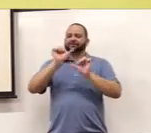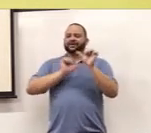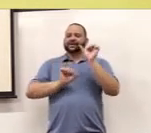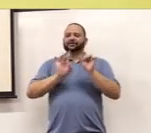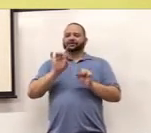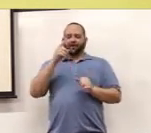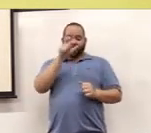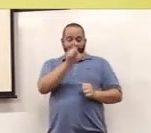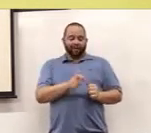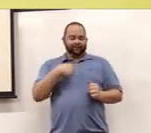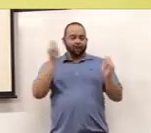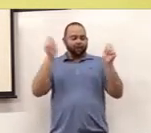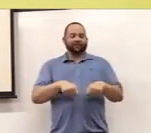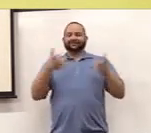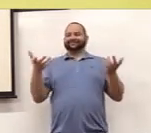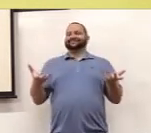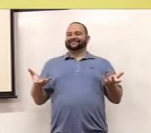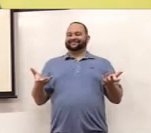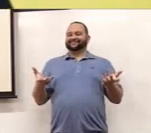Só ele é capaz.